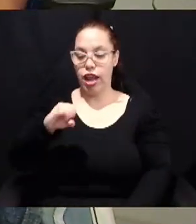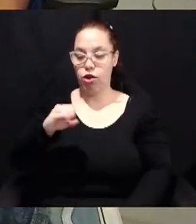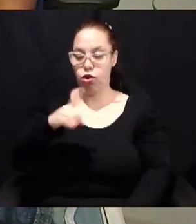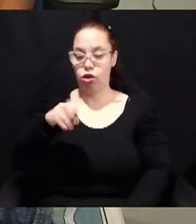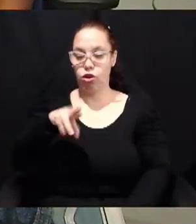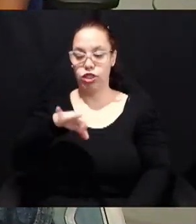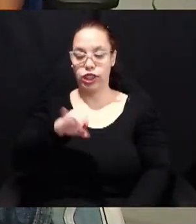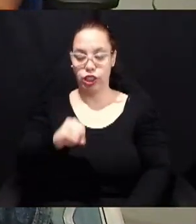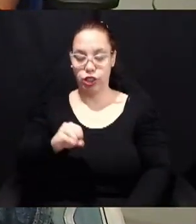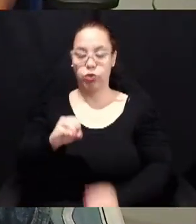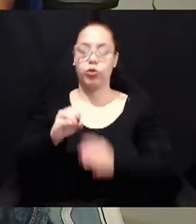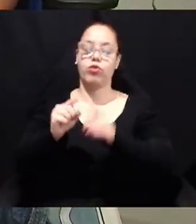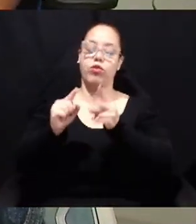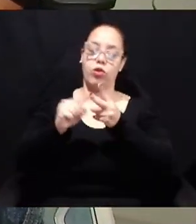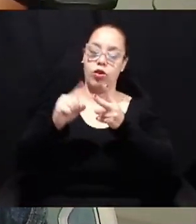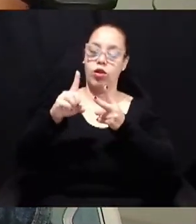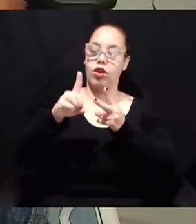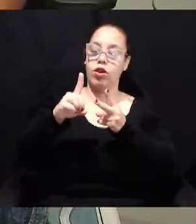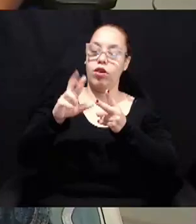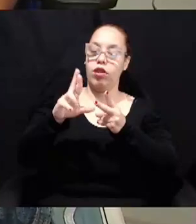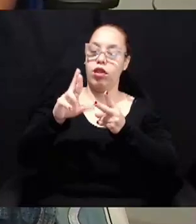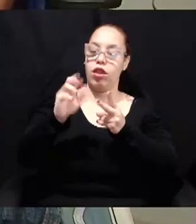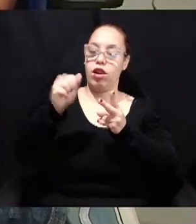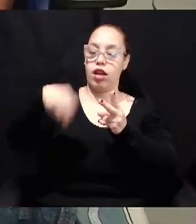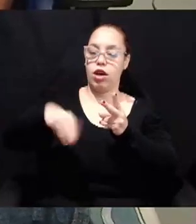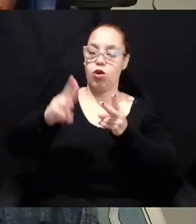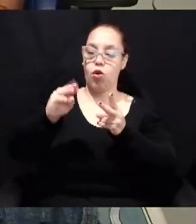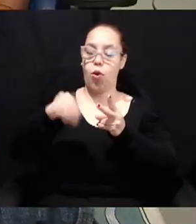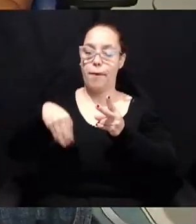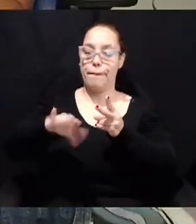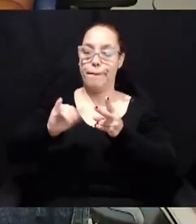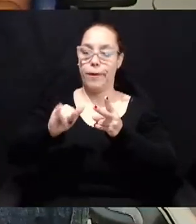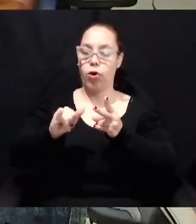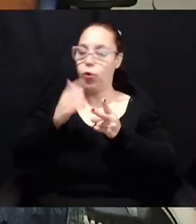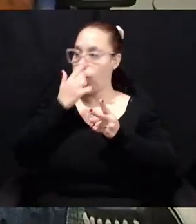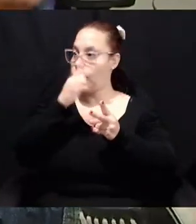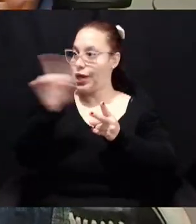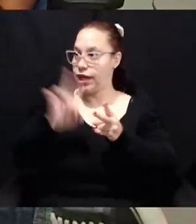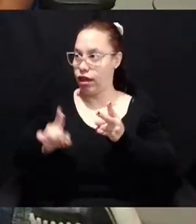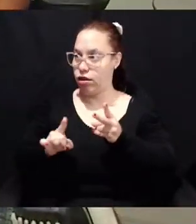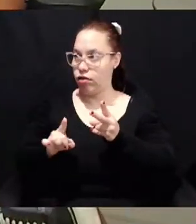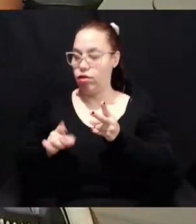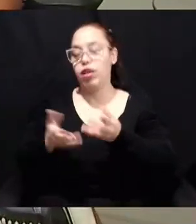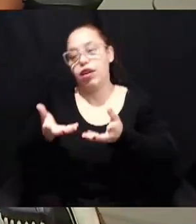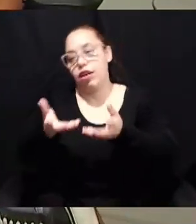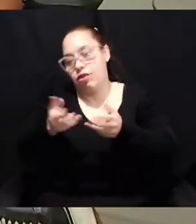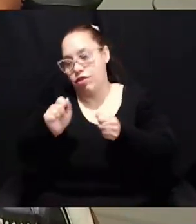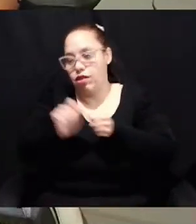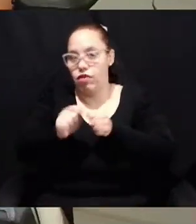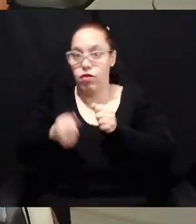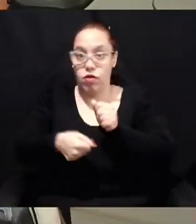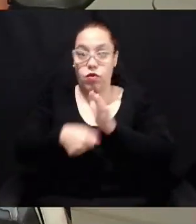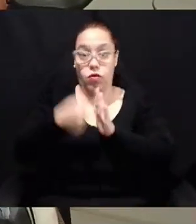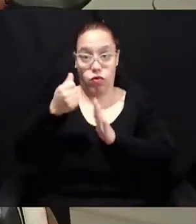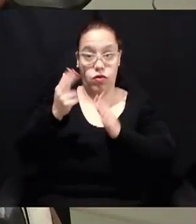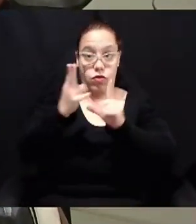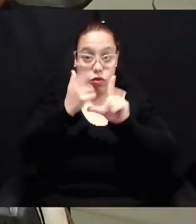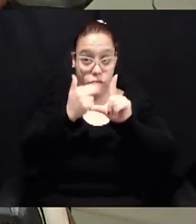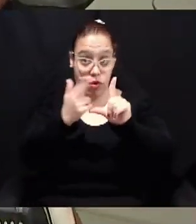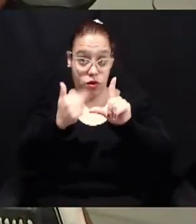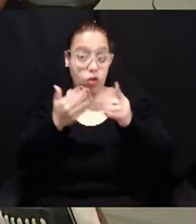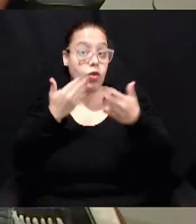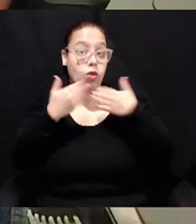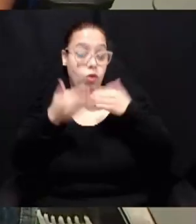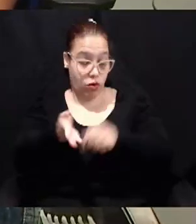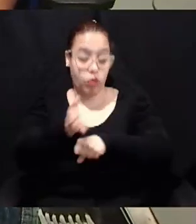obras que eu li e falei, cara, eu quero fazer isso também, assim, fiquei muito à vontade, fiz os meus primeiros quadrinhos, inclusive eu tinha comentado com você antes, né, que